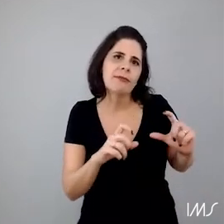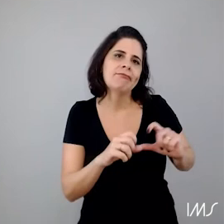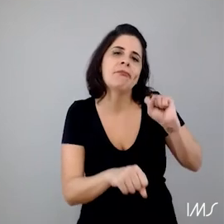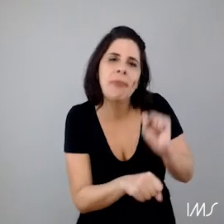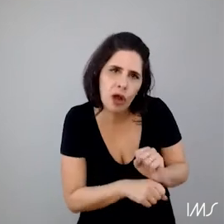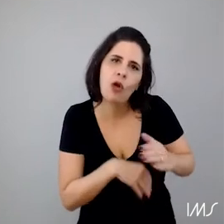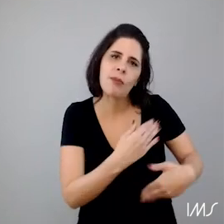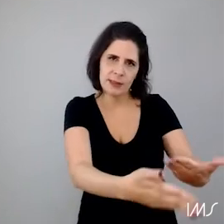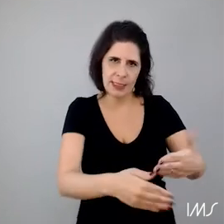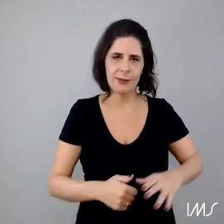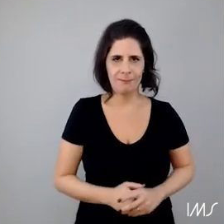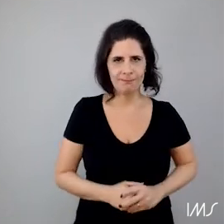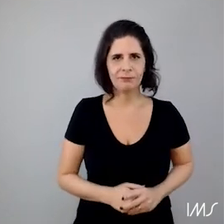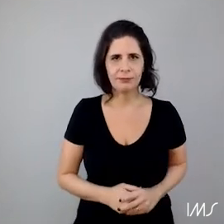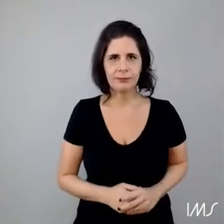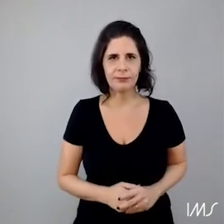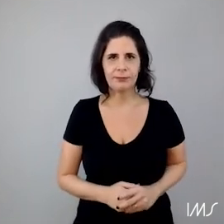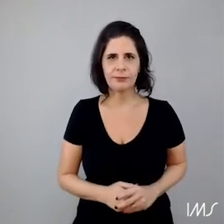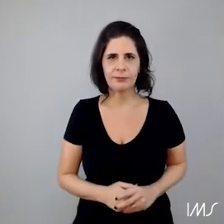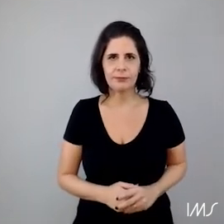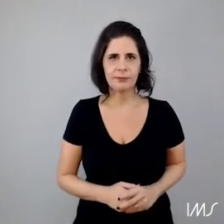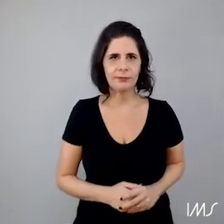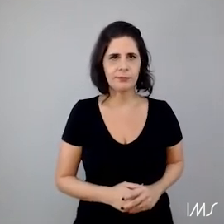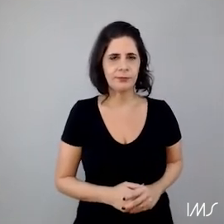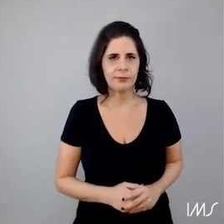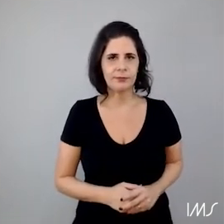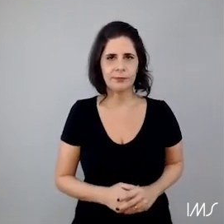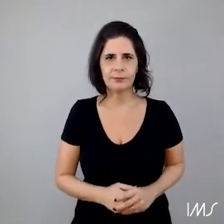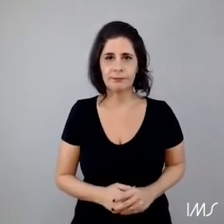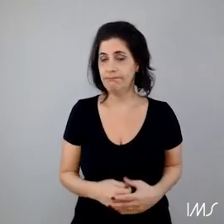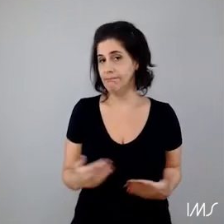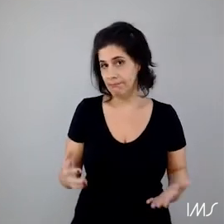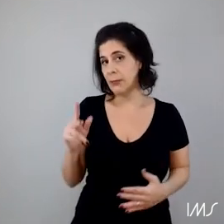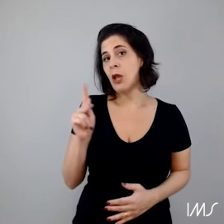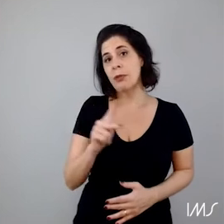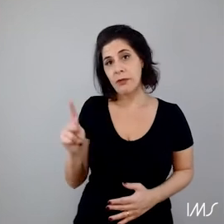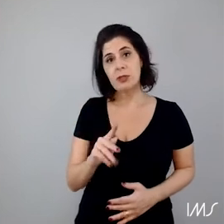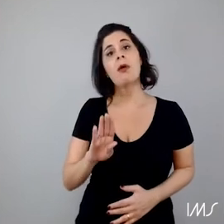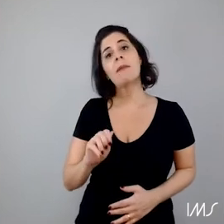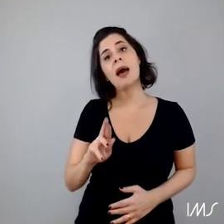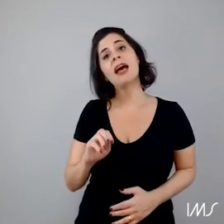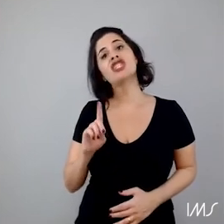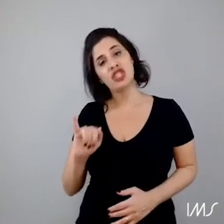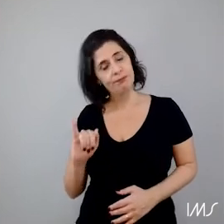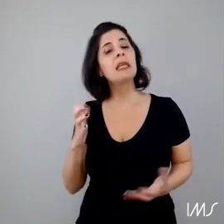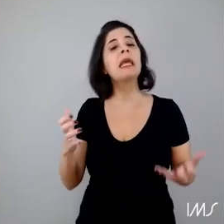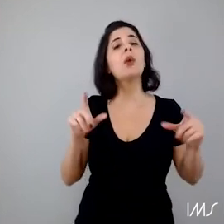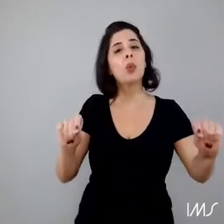O professor Bardi queria fazer, a ideia dele, desde o início, era